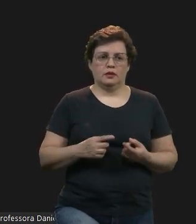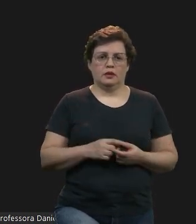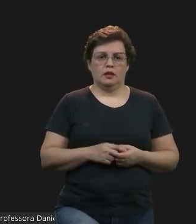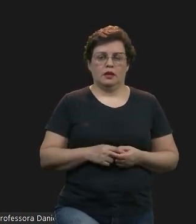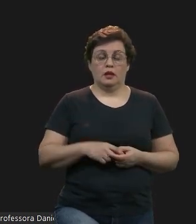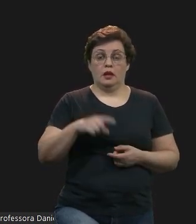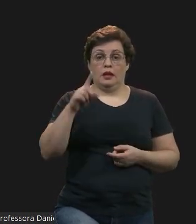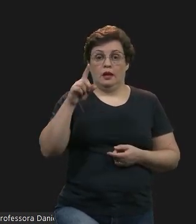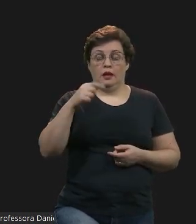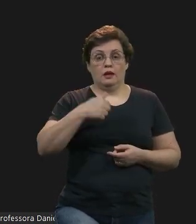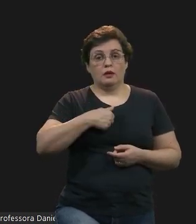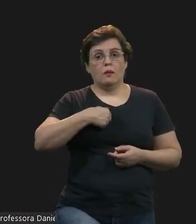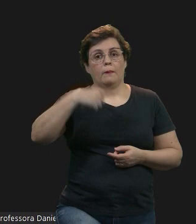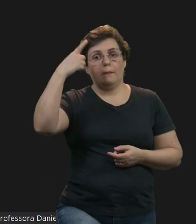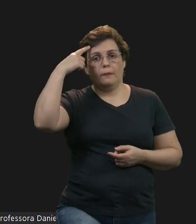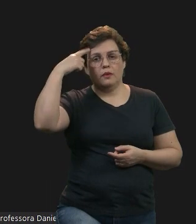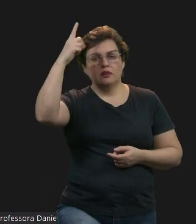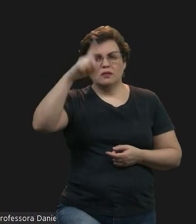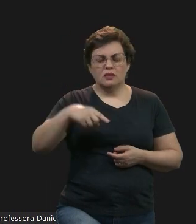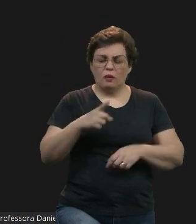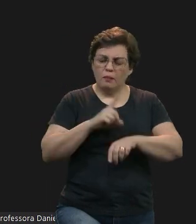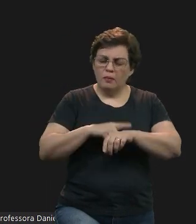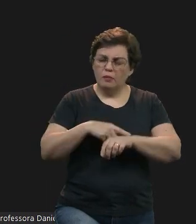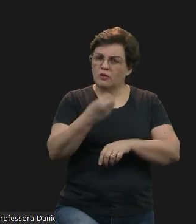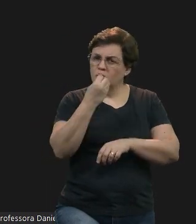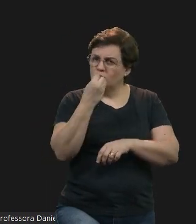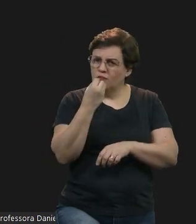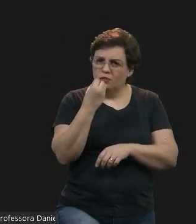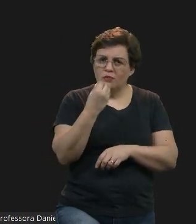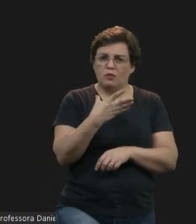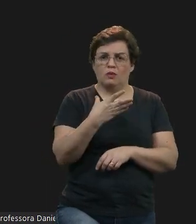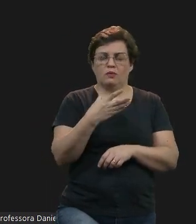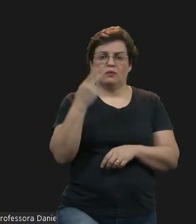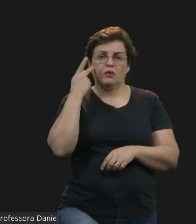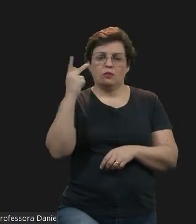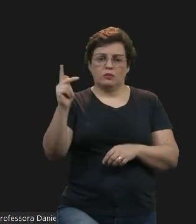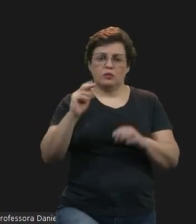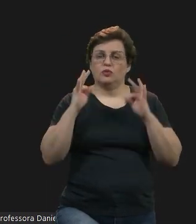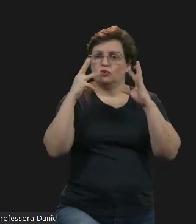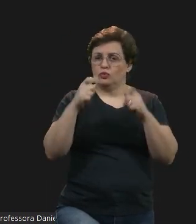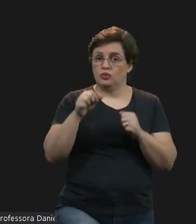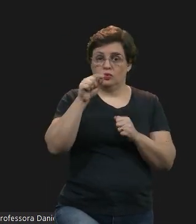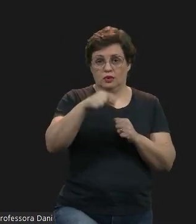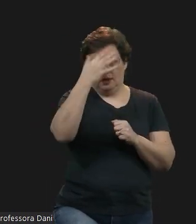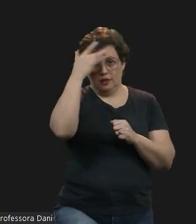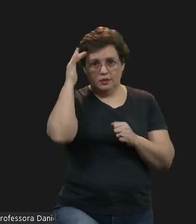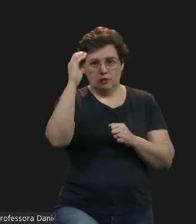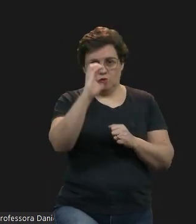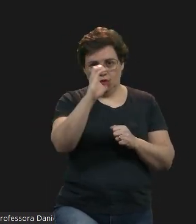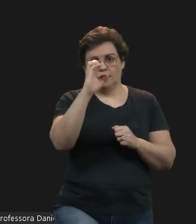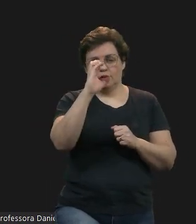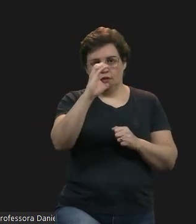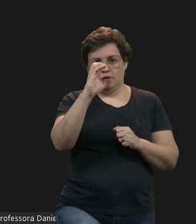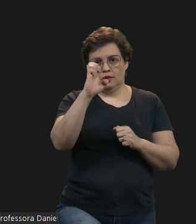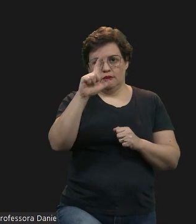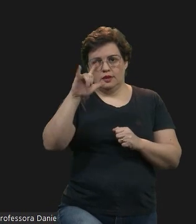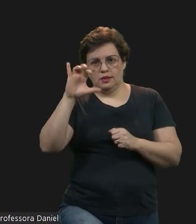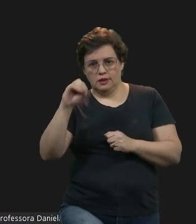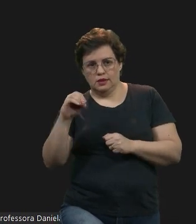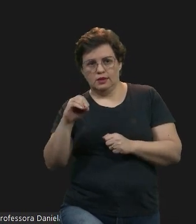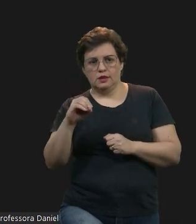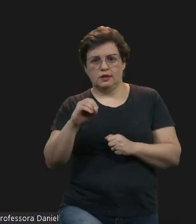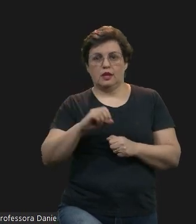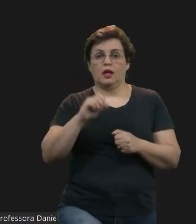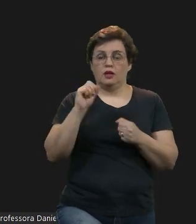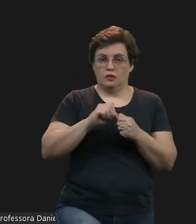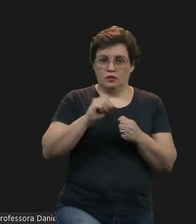acho que um momento compensador por tudo que o Célio fez, principalmente para os amigos, como era chamado